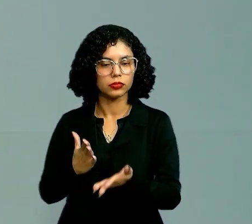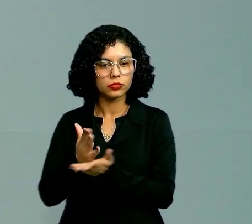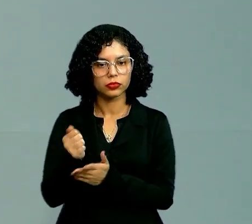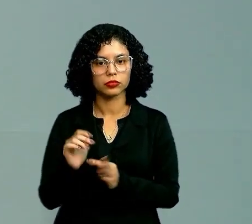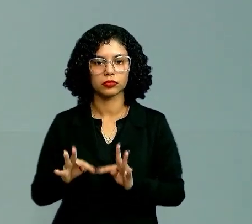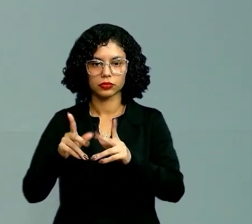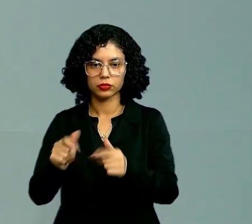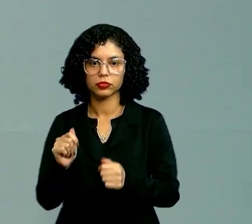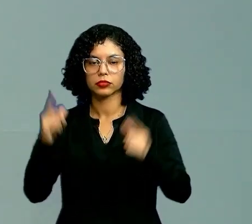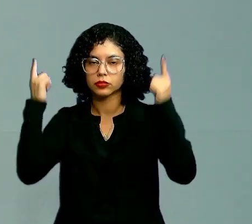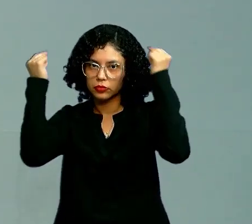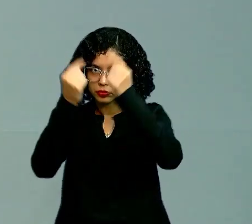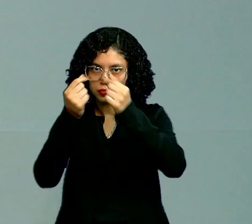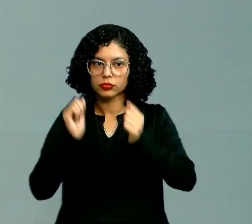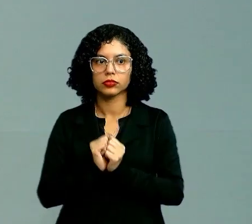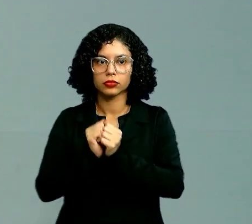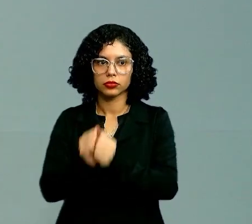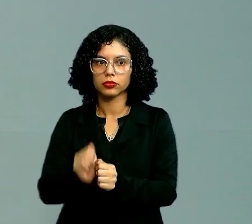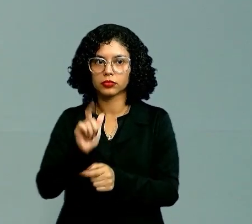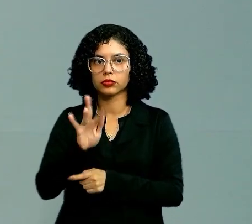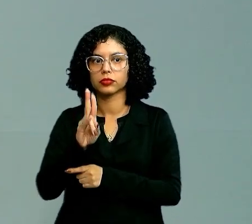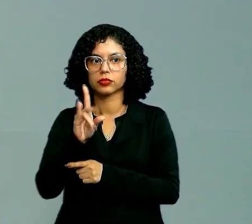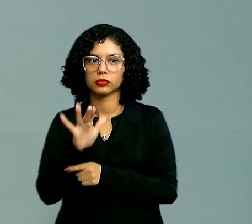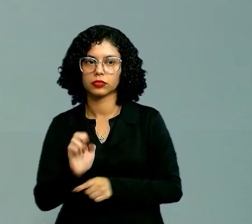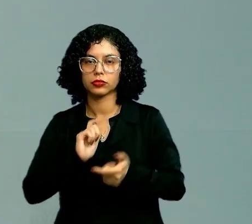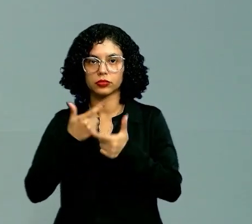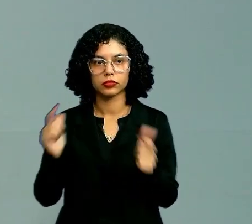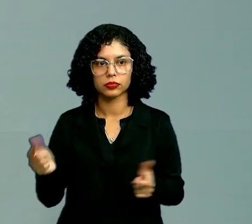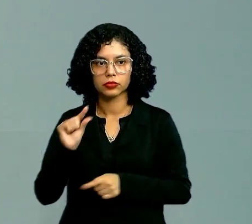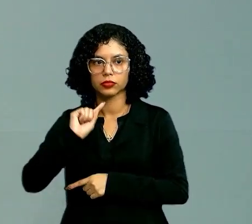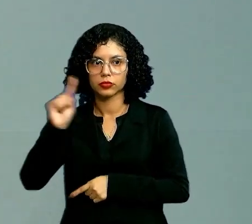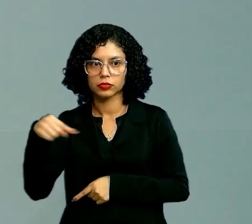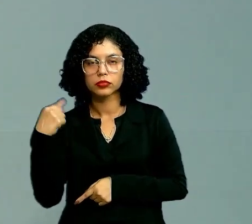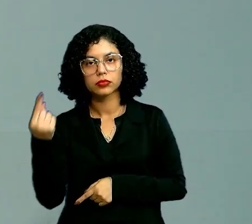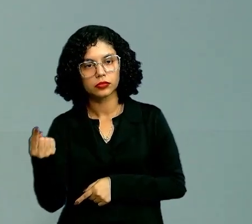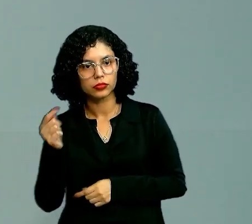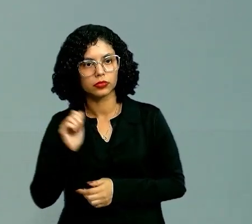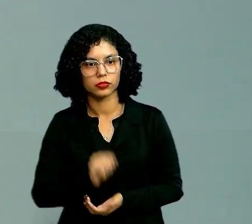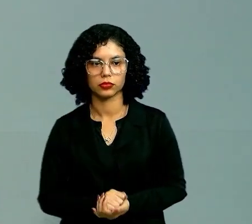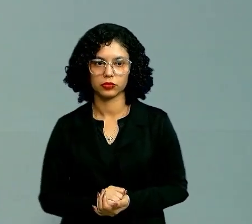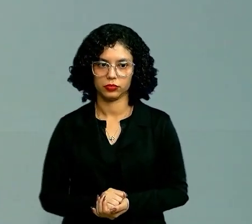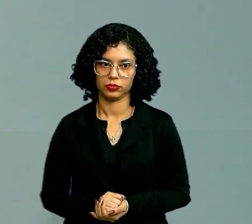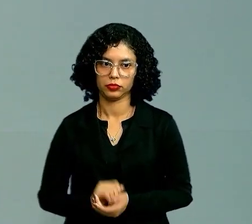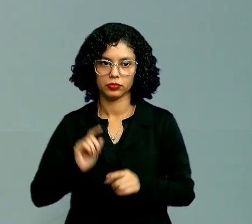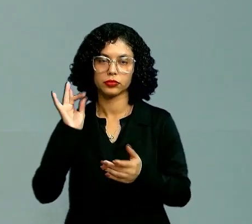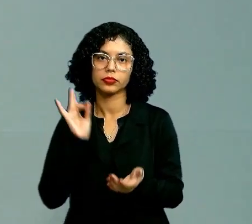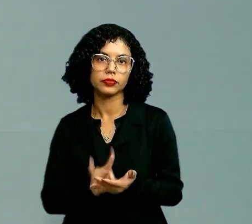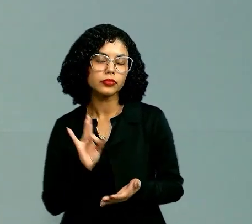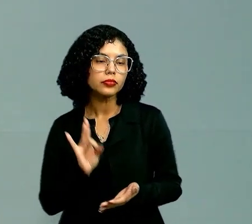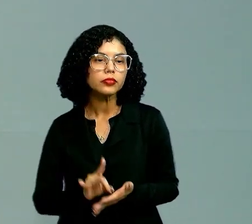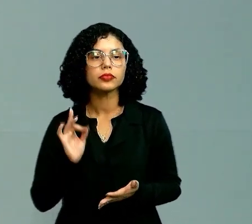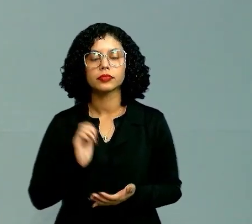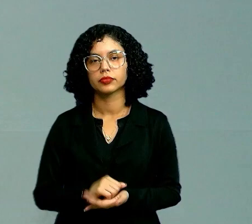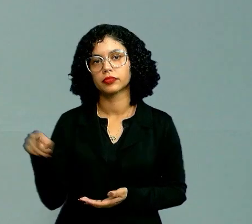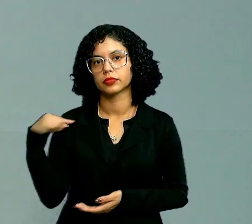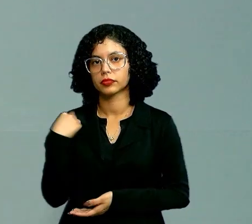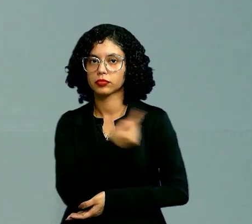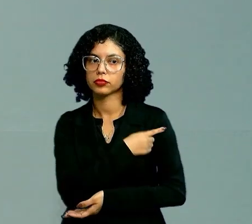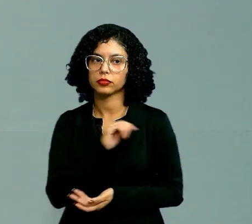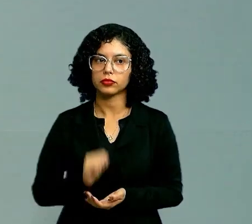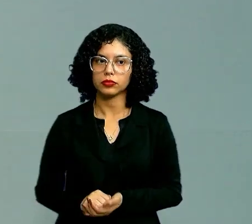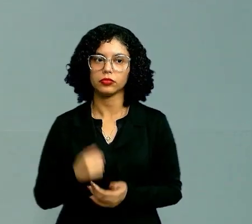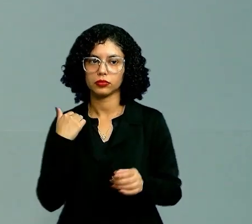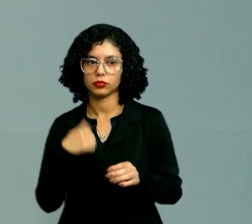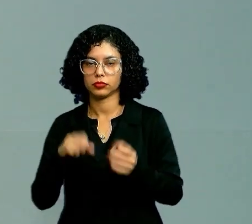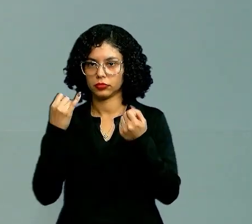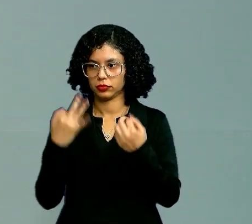de conta da Grécia com com Alexandre o grande então um pouquinho depois do Aristóteles mas na verdade nós estamos aqui